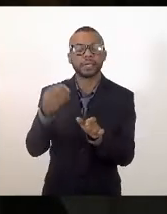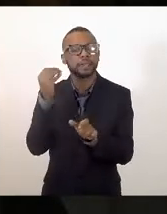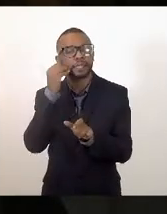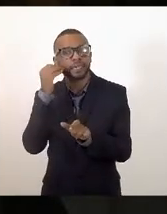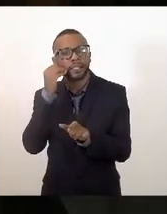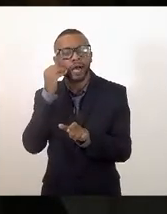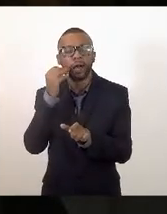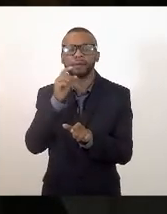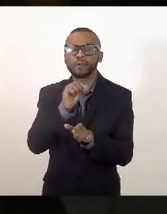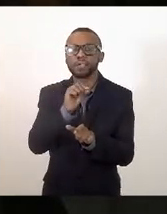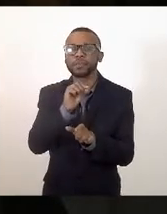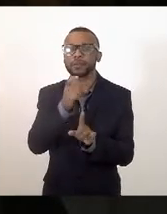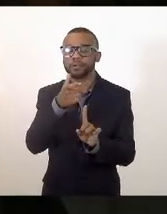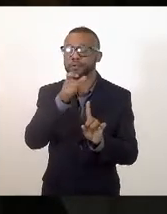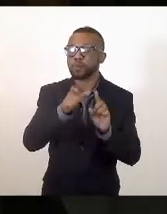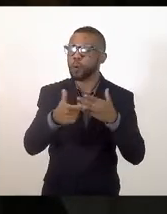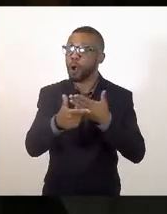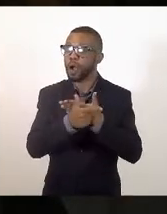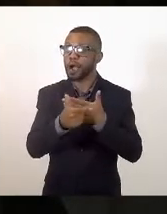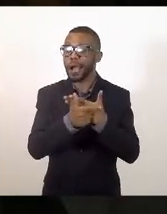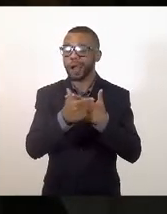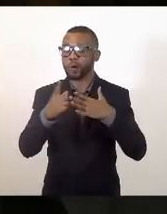dotados de postos relevantes